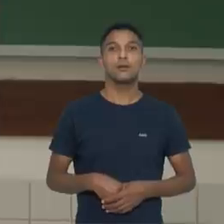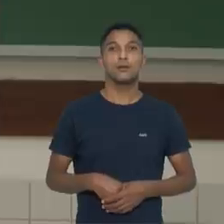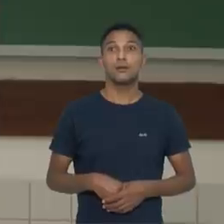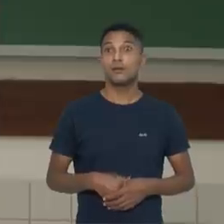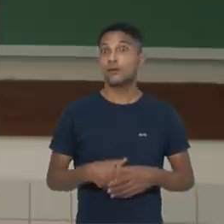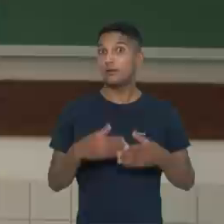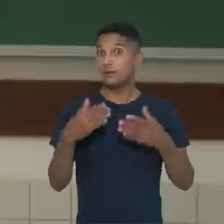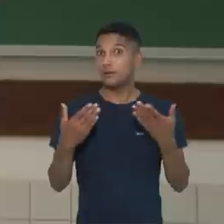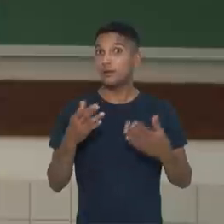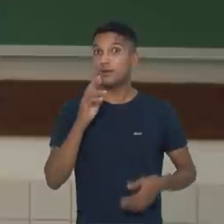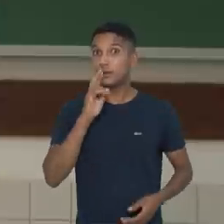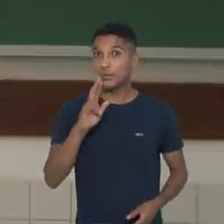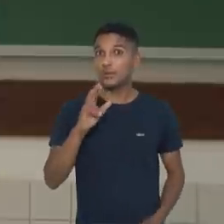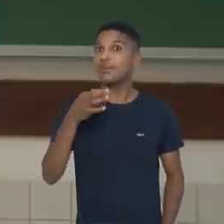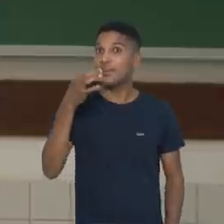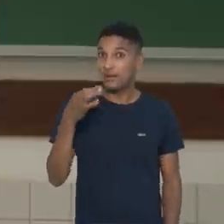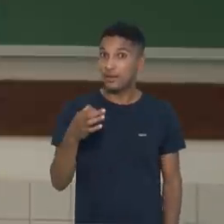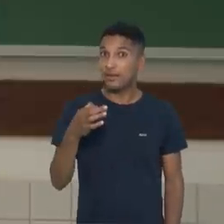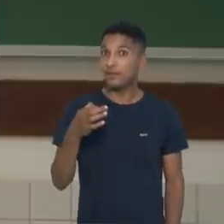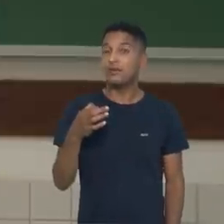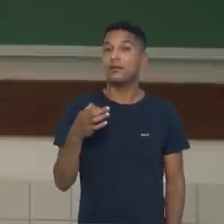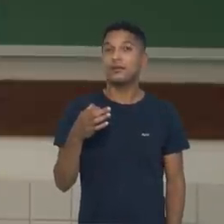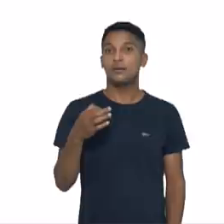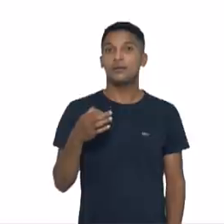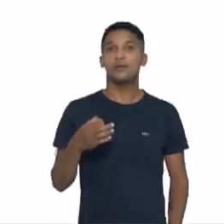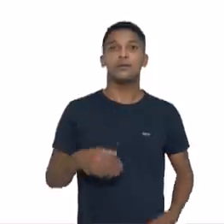E a opção correta é?